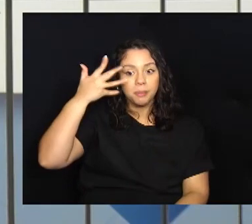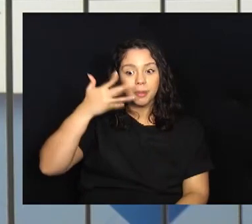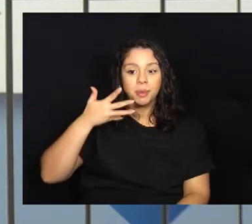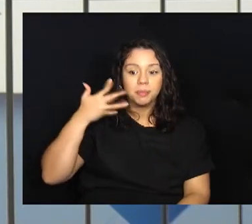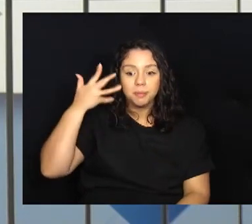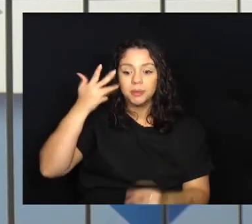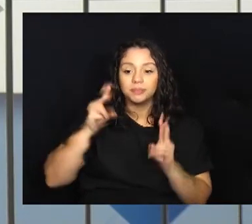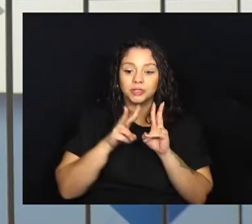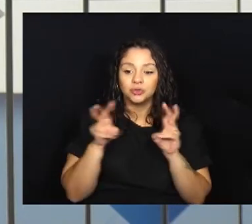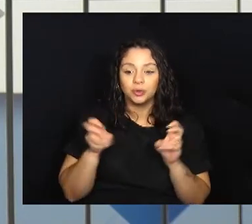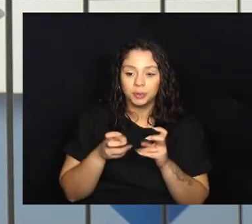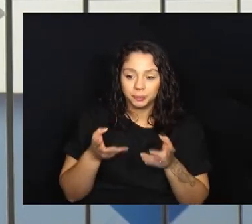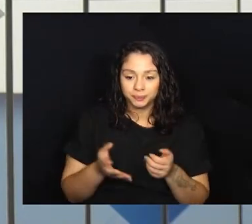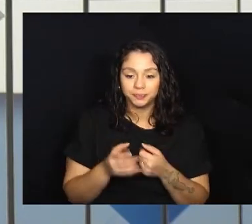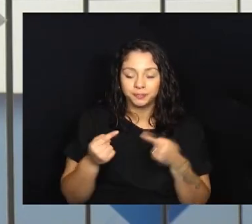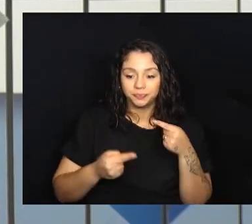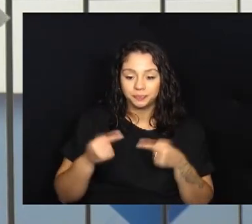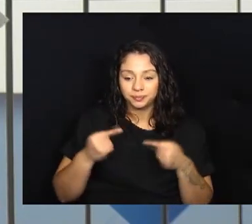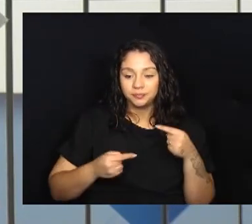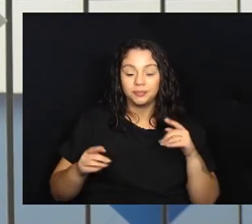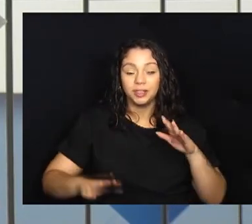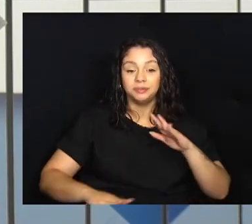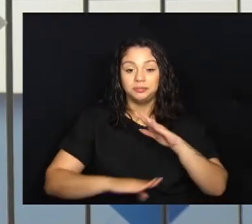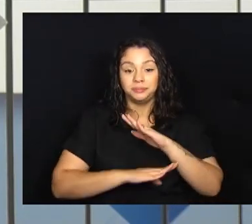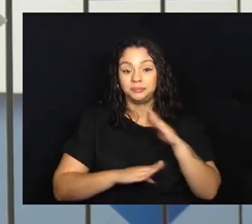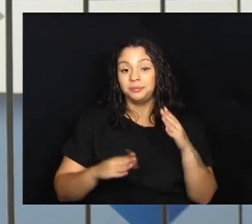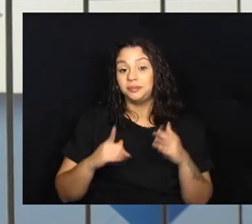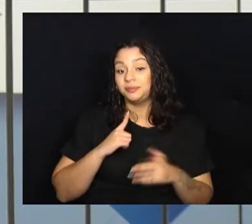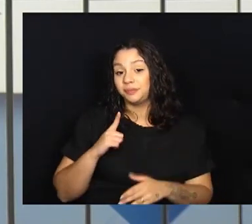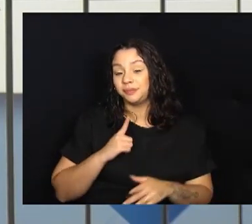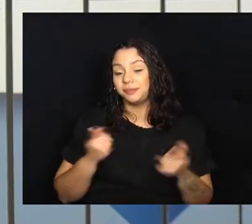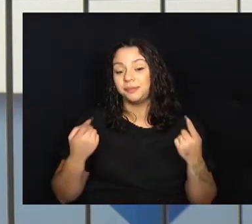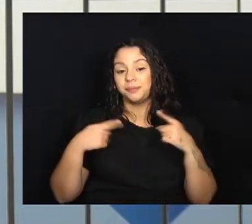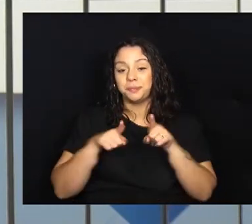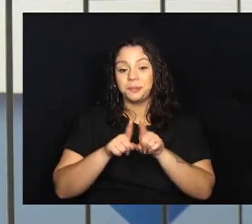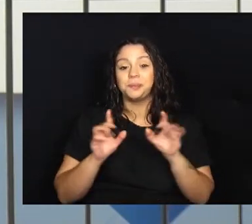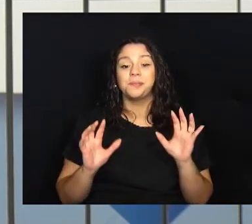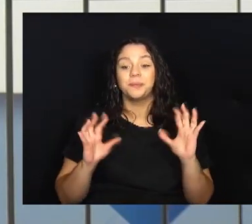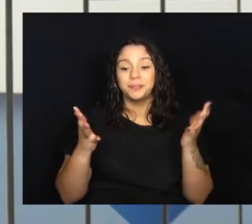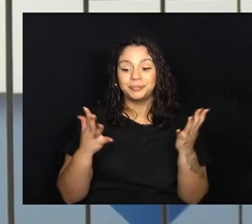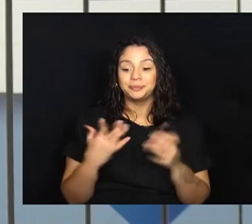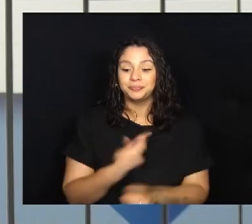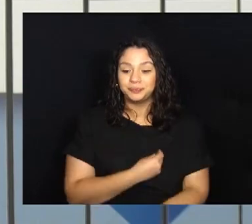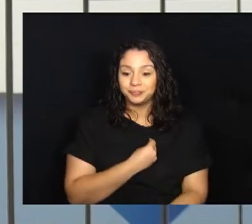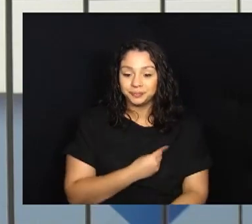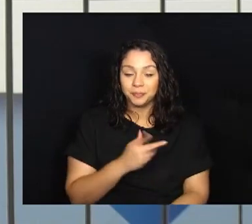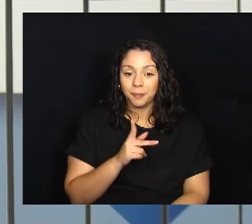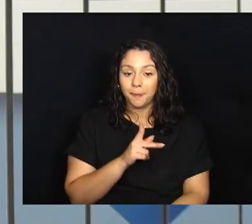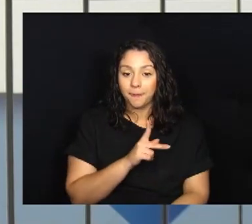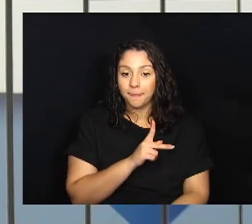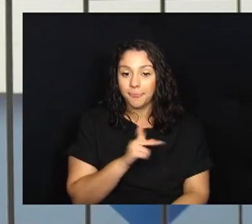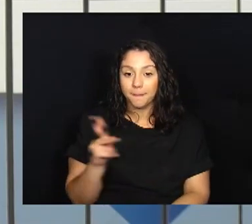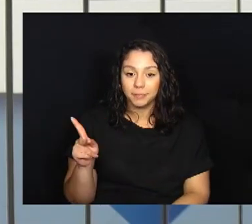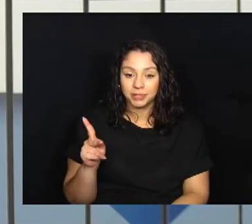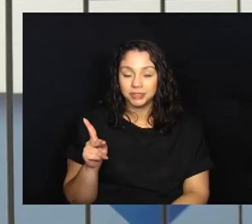tratar sobre o tema. A Câmara Municipal foi parceira do evento, com a presença do presidente Luiz